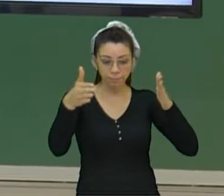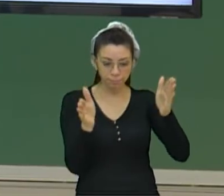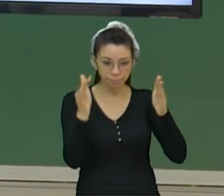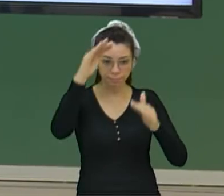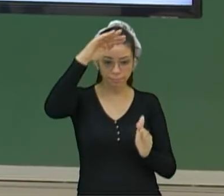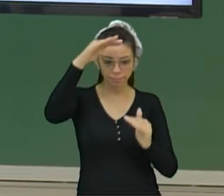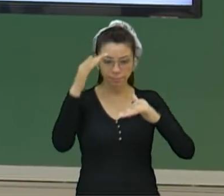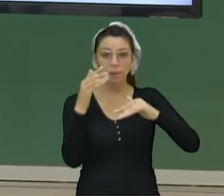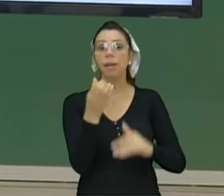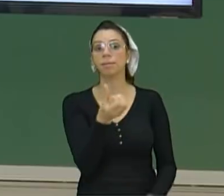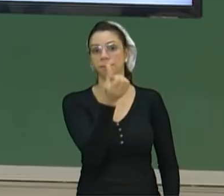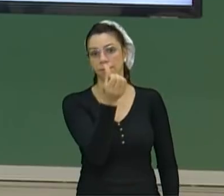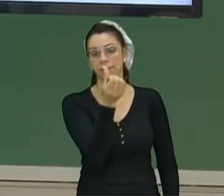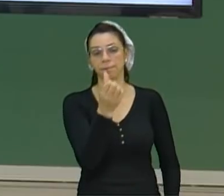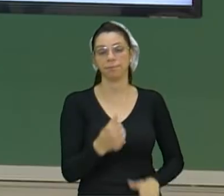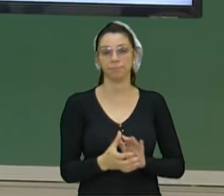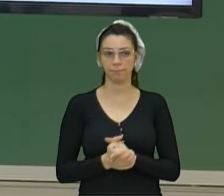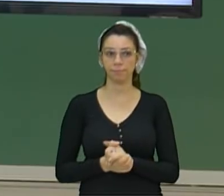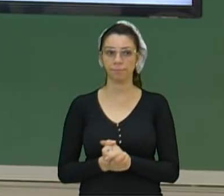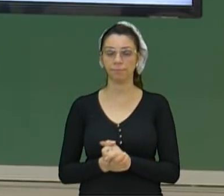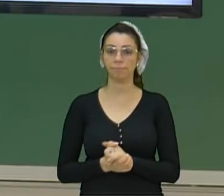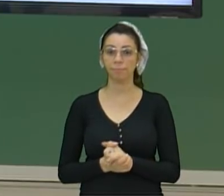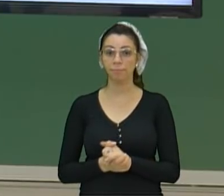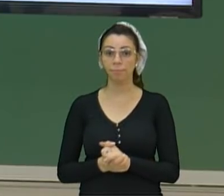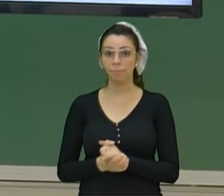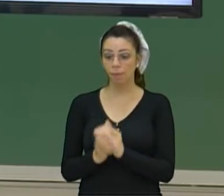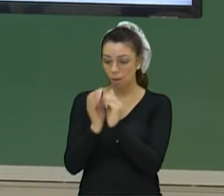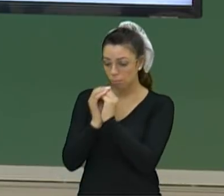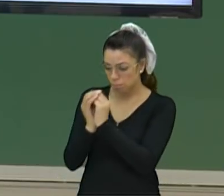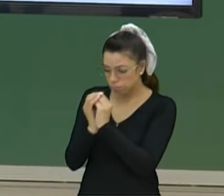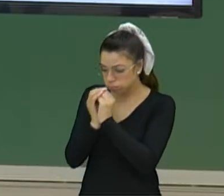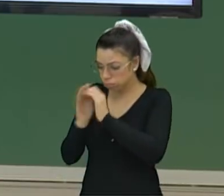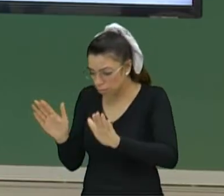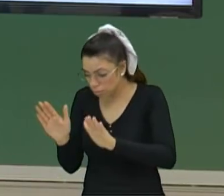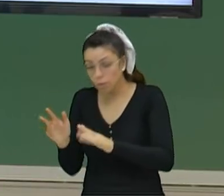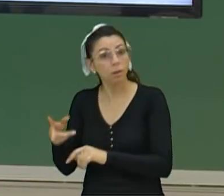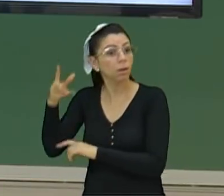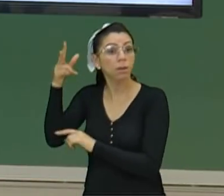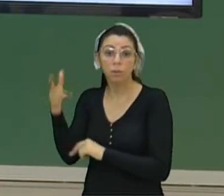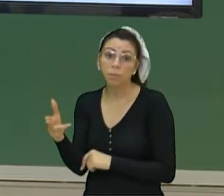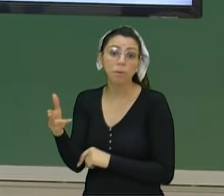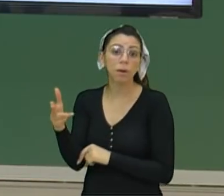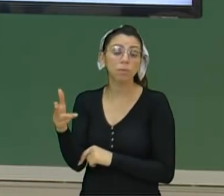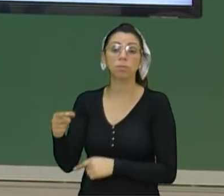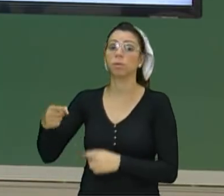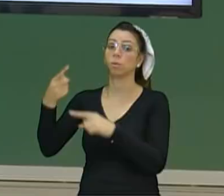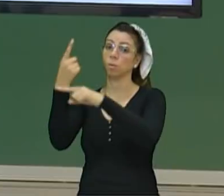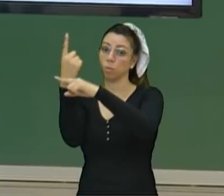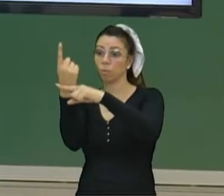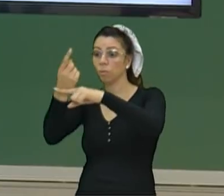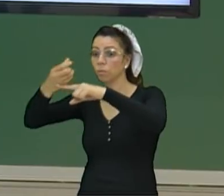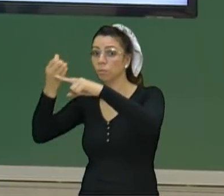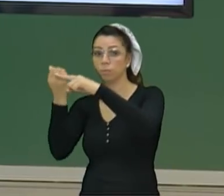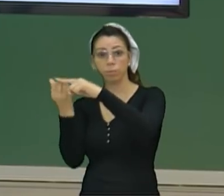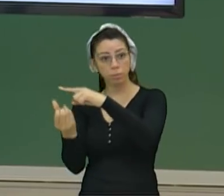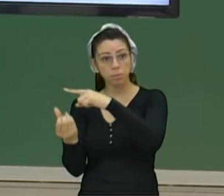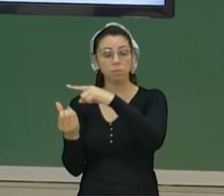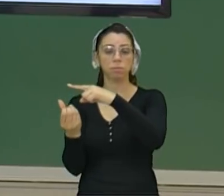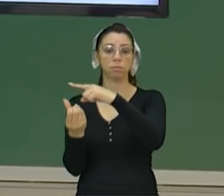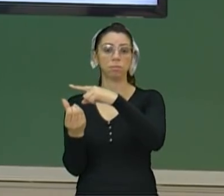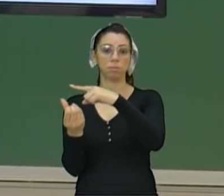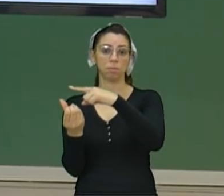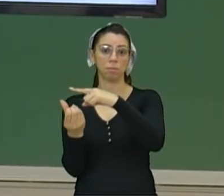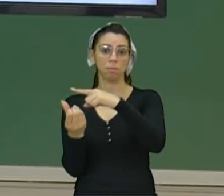né? Na segunda jogada, também vai alterar? Não vai alterar nada. Também a minha probabilidade aqui é